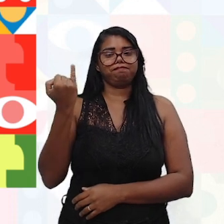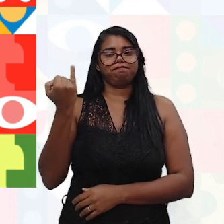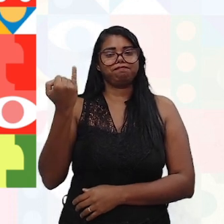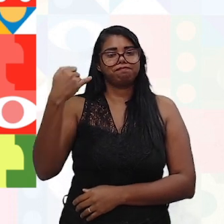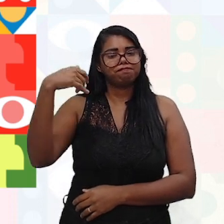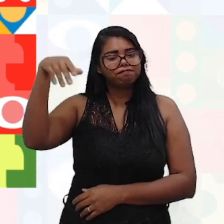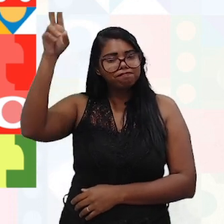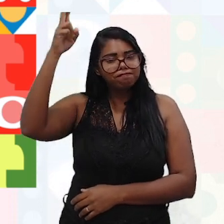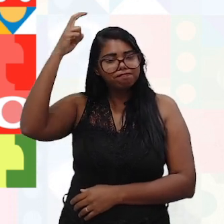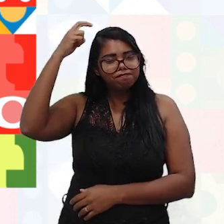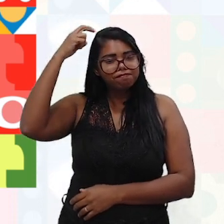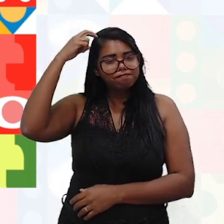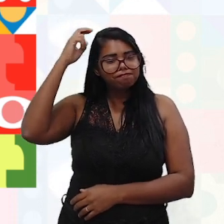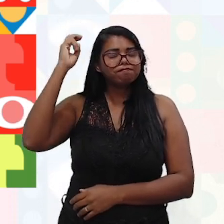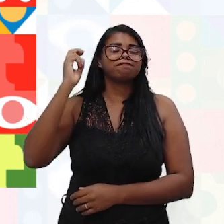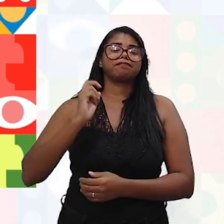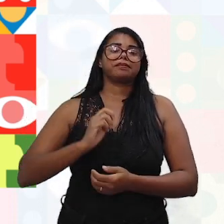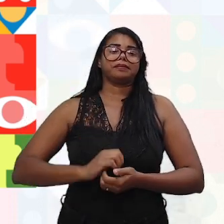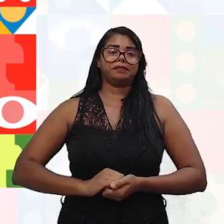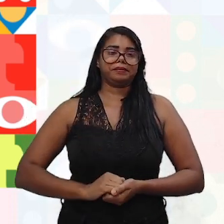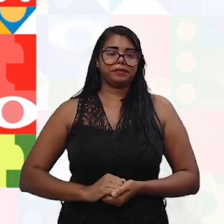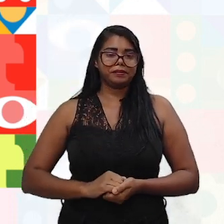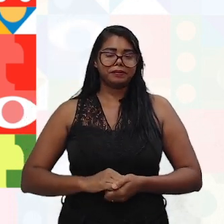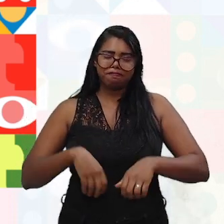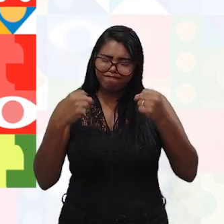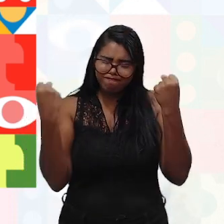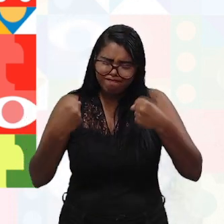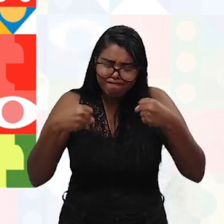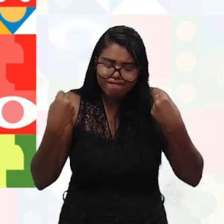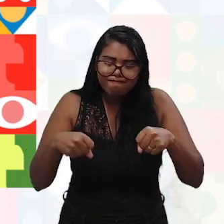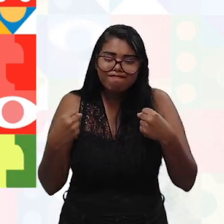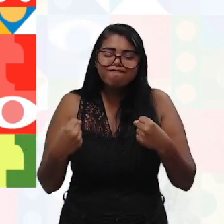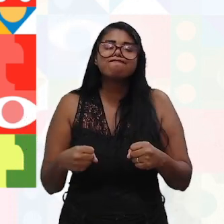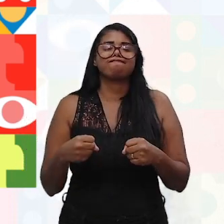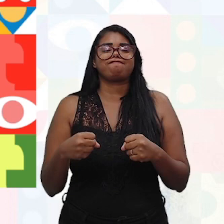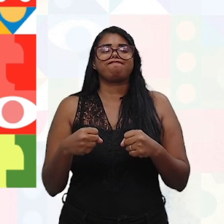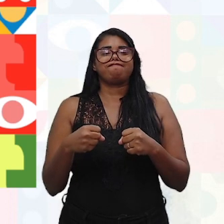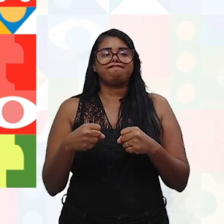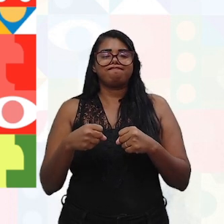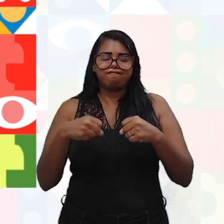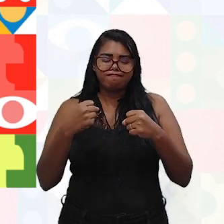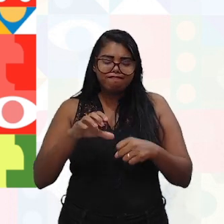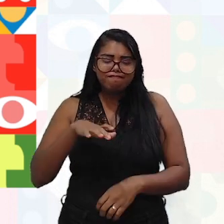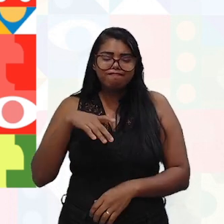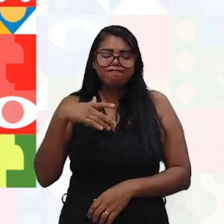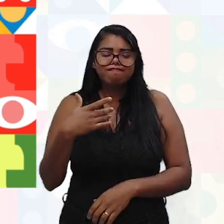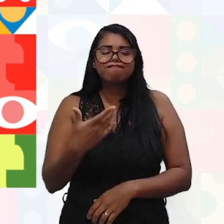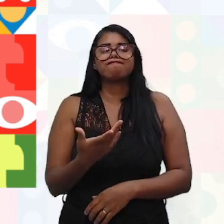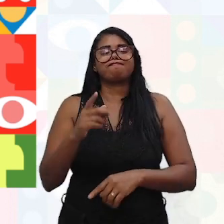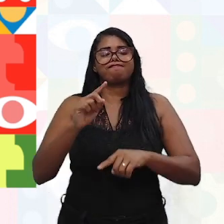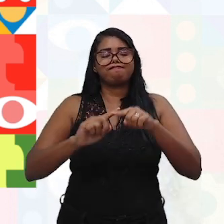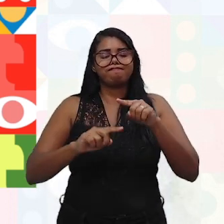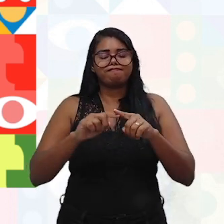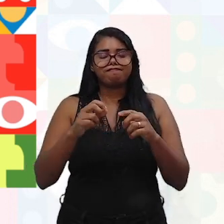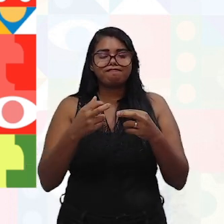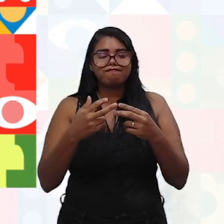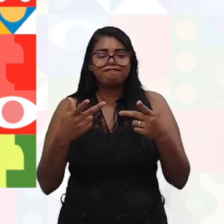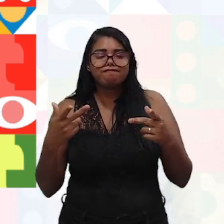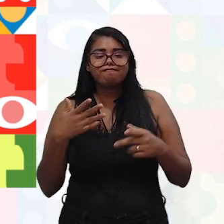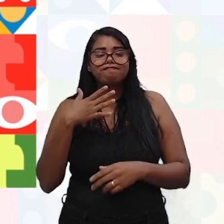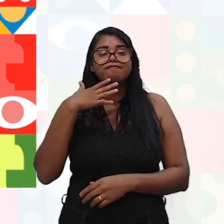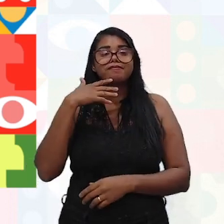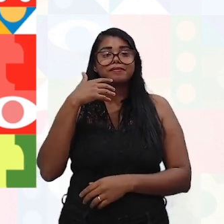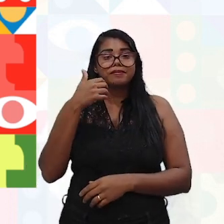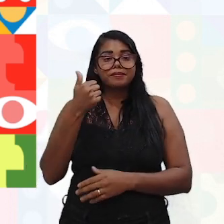cultural. Então, a gente precisa realmente colocar todas as nossas atividades, toda a nossa criatividade,